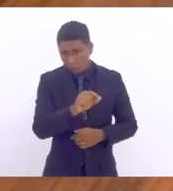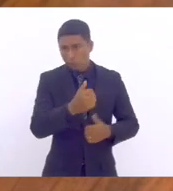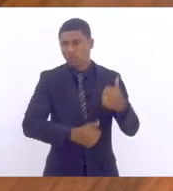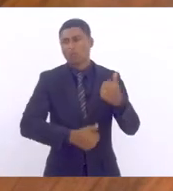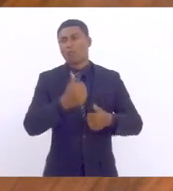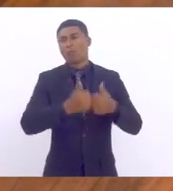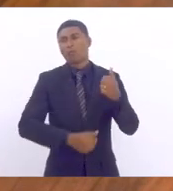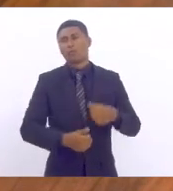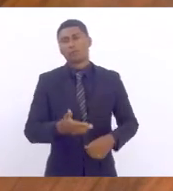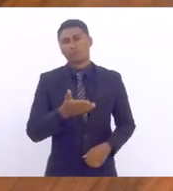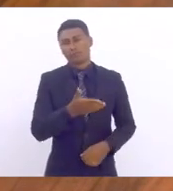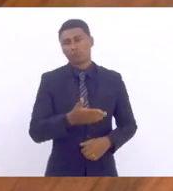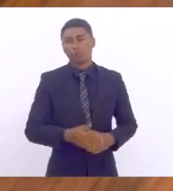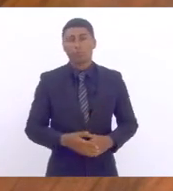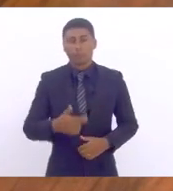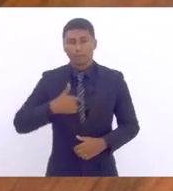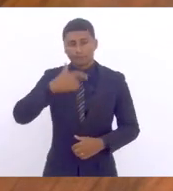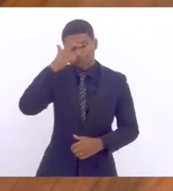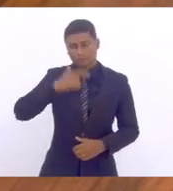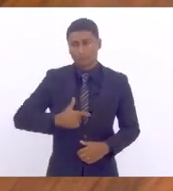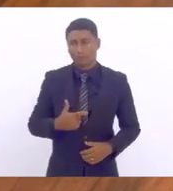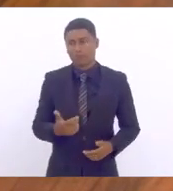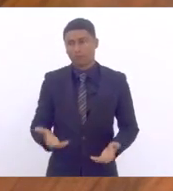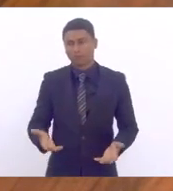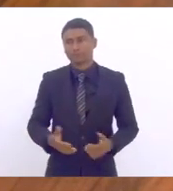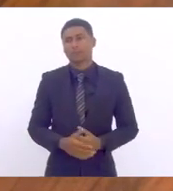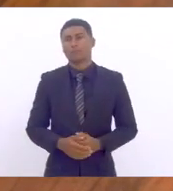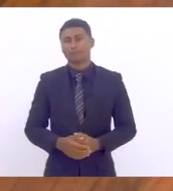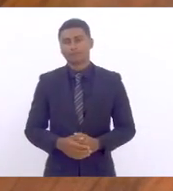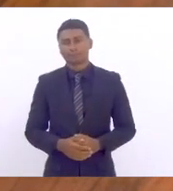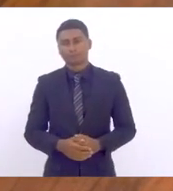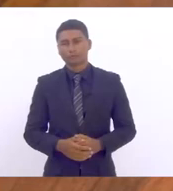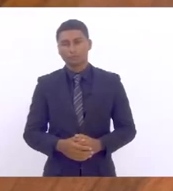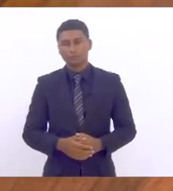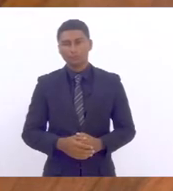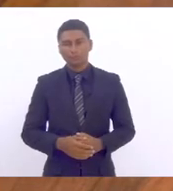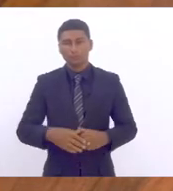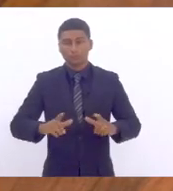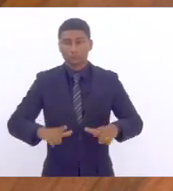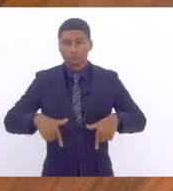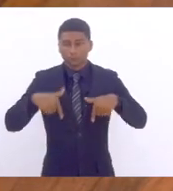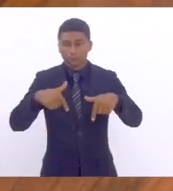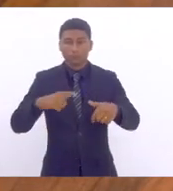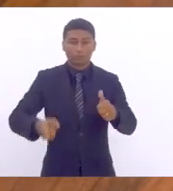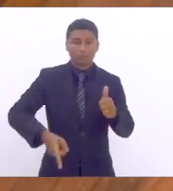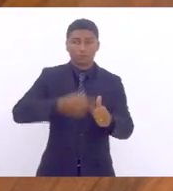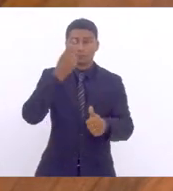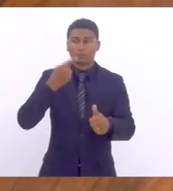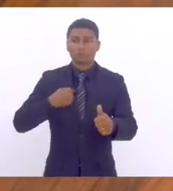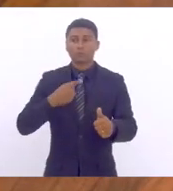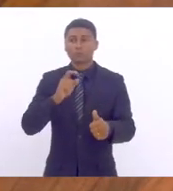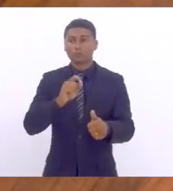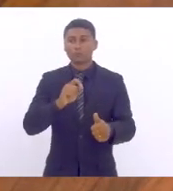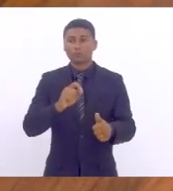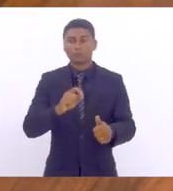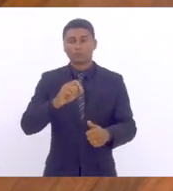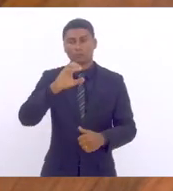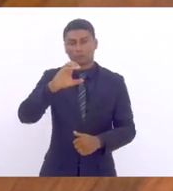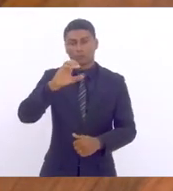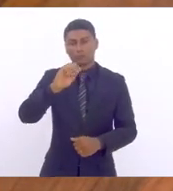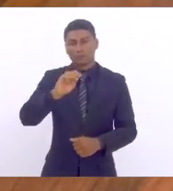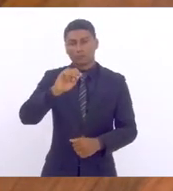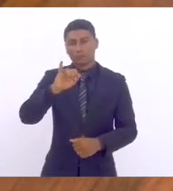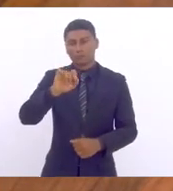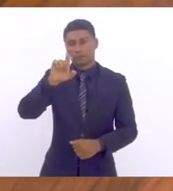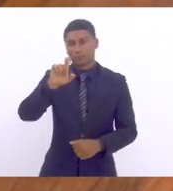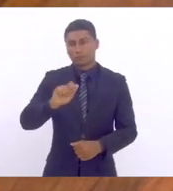futebol, né, no meu caso especificamente. A primeira ação que eu entrei foi contra o Caixa d'Água,